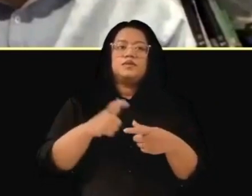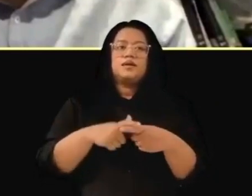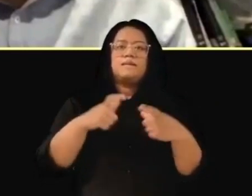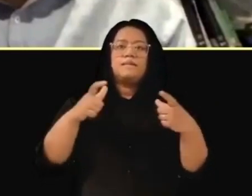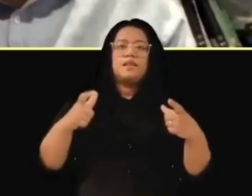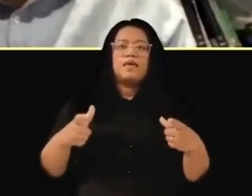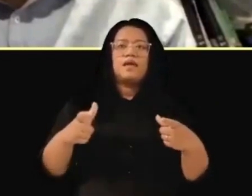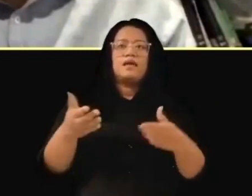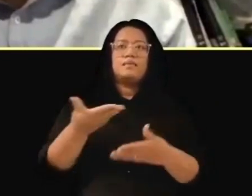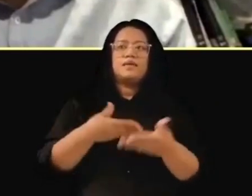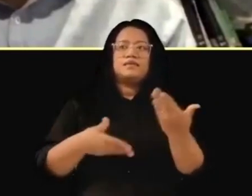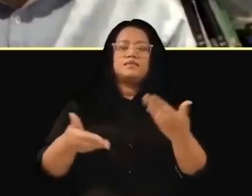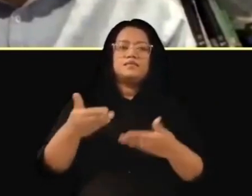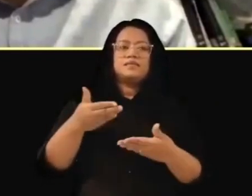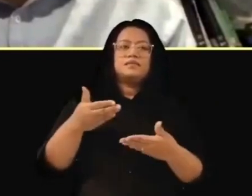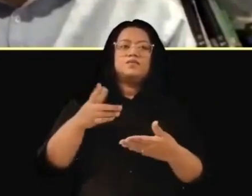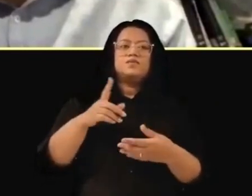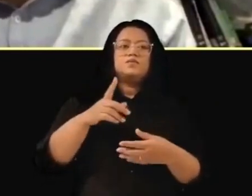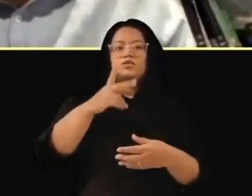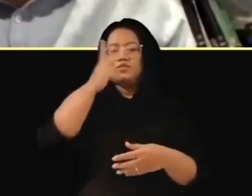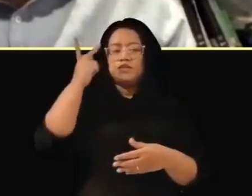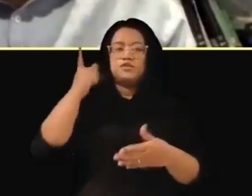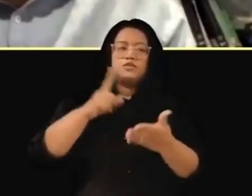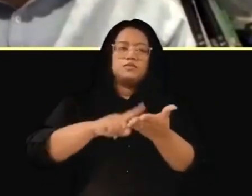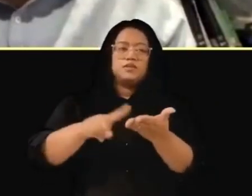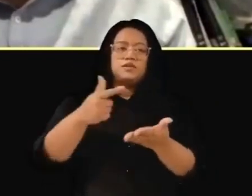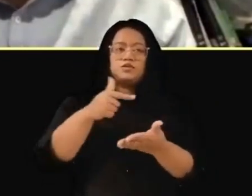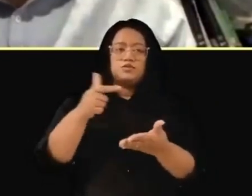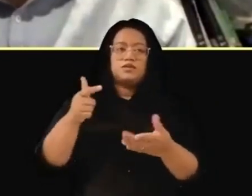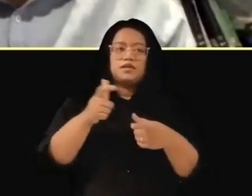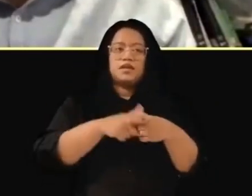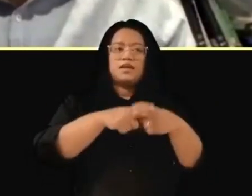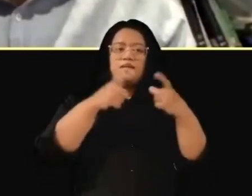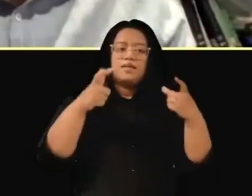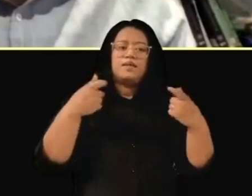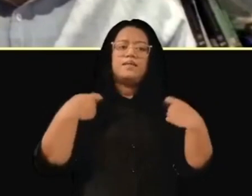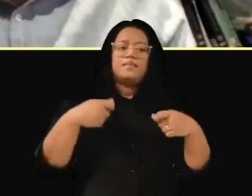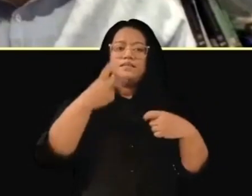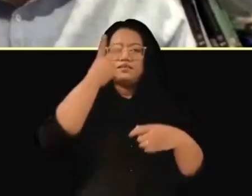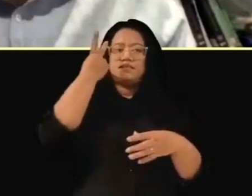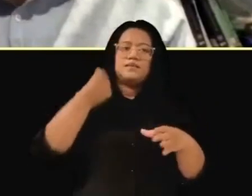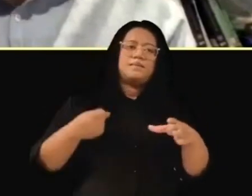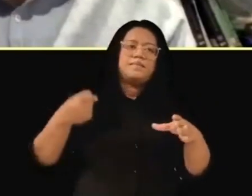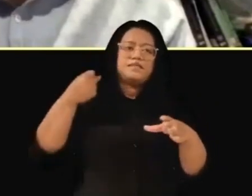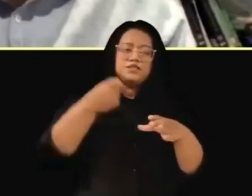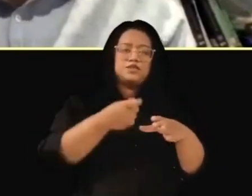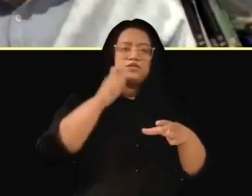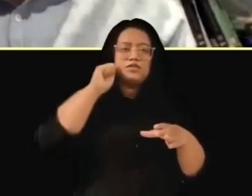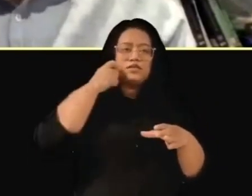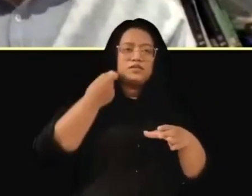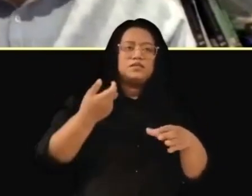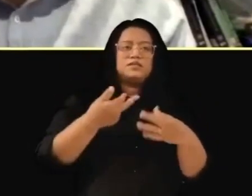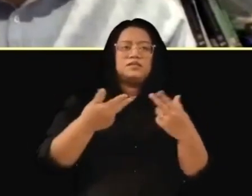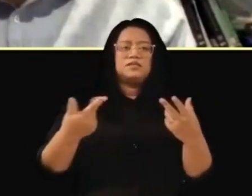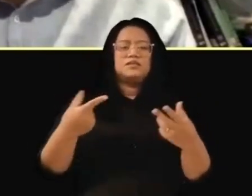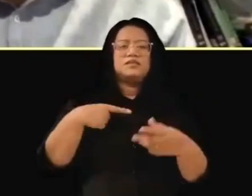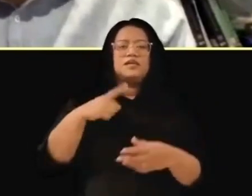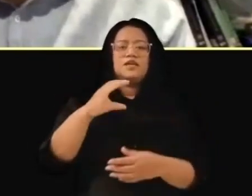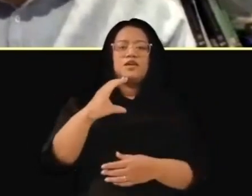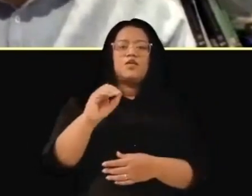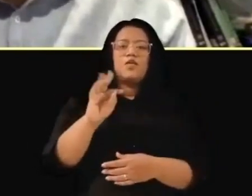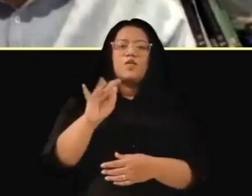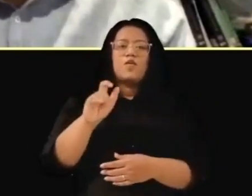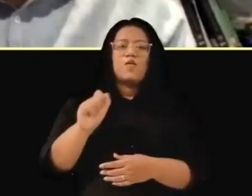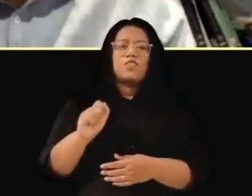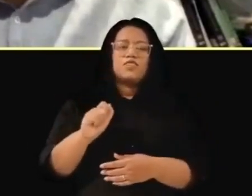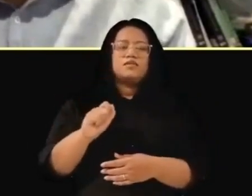a participação de não brancos no Itamaraty, por exemplo, né? E aí passa por questão de cotas nas